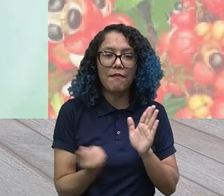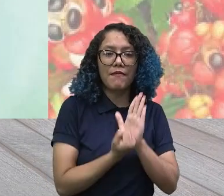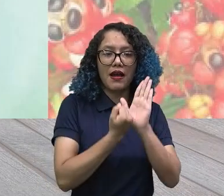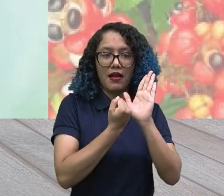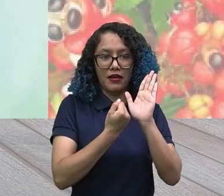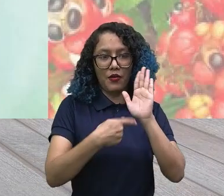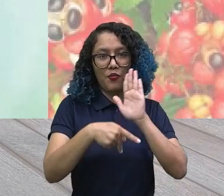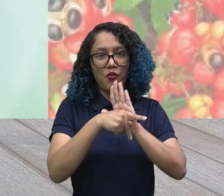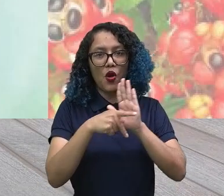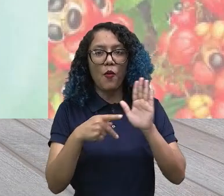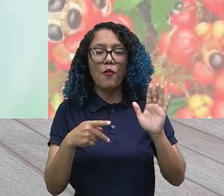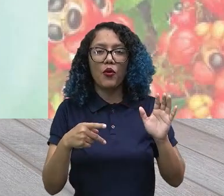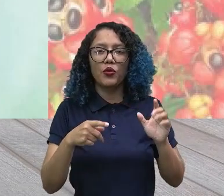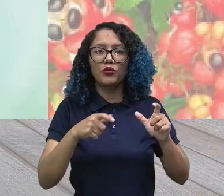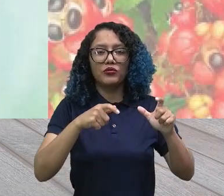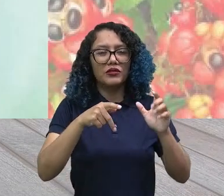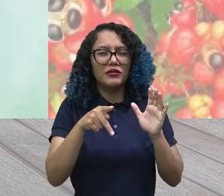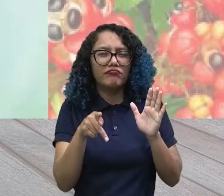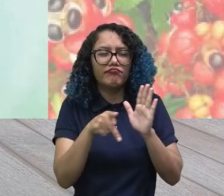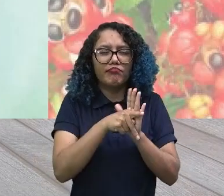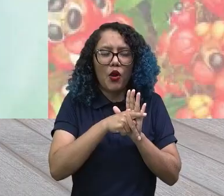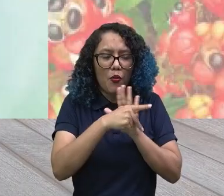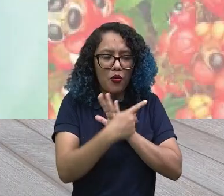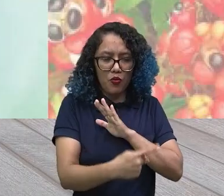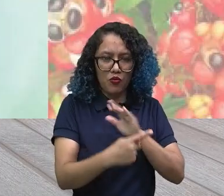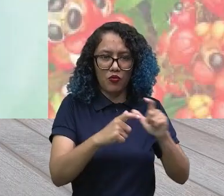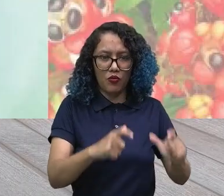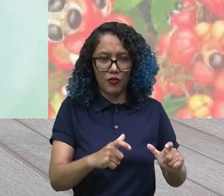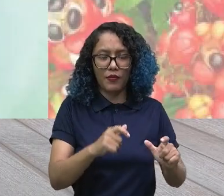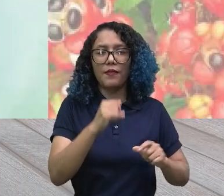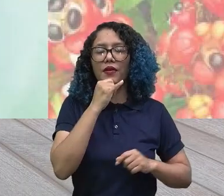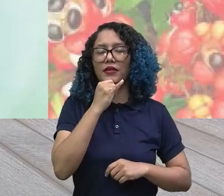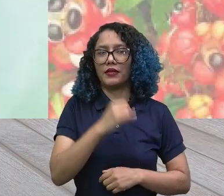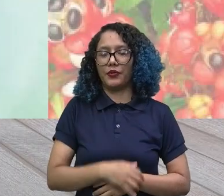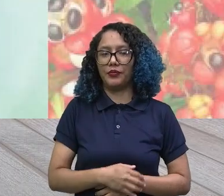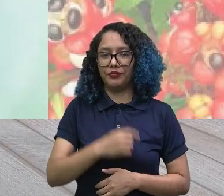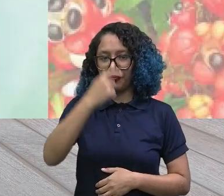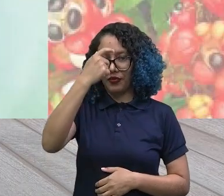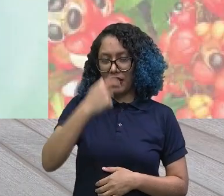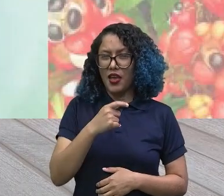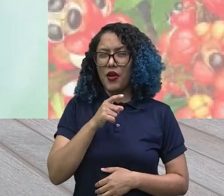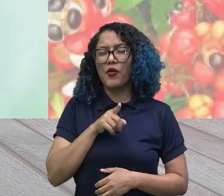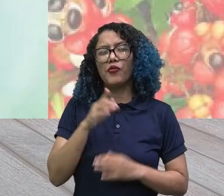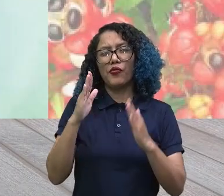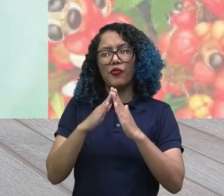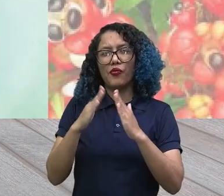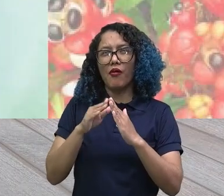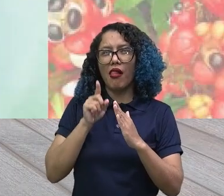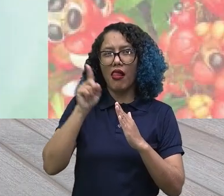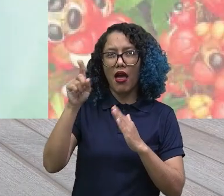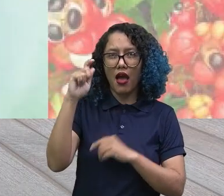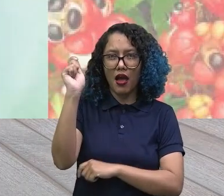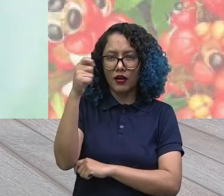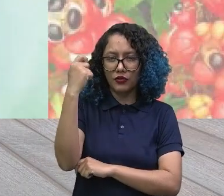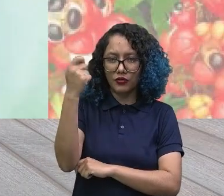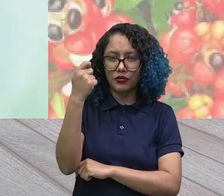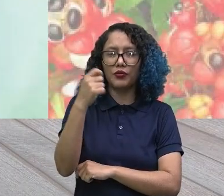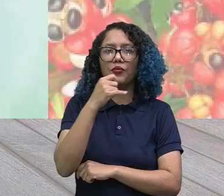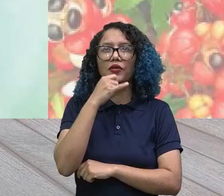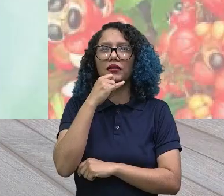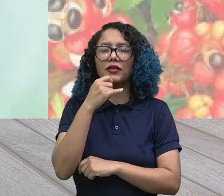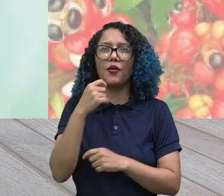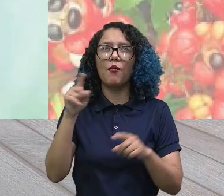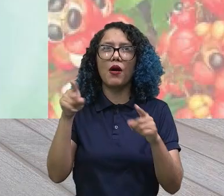marcadores de pertencimento, né? Se você está, por exemplo, eu estou lá no sul, morando lá no sul, e eu ouço uma